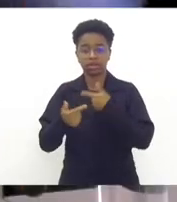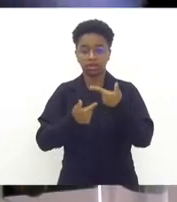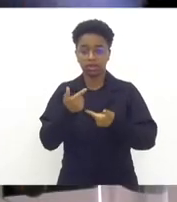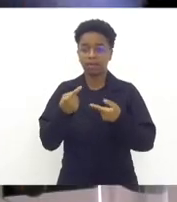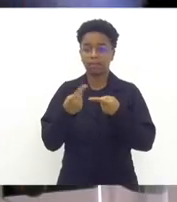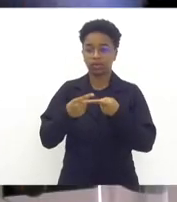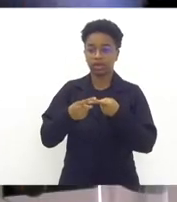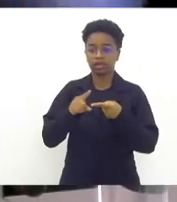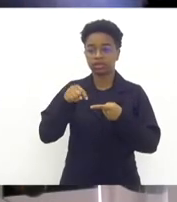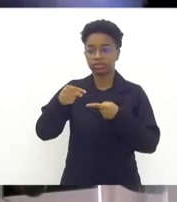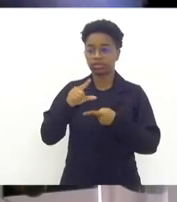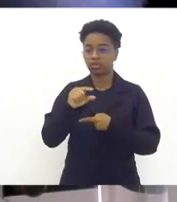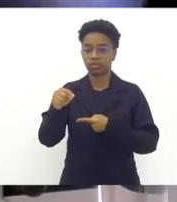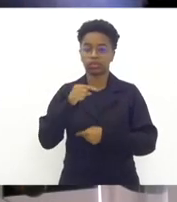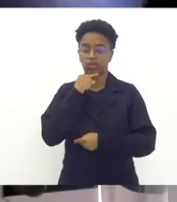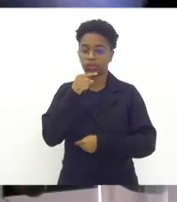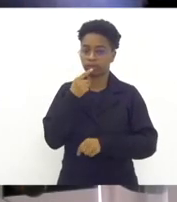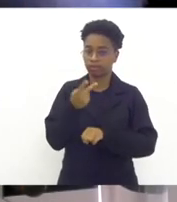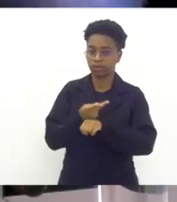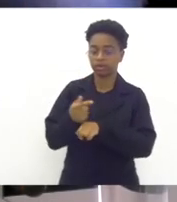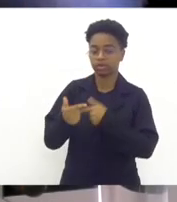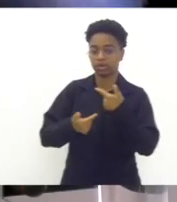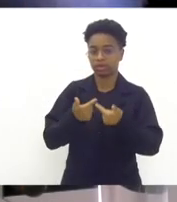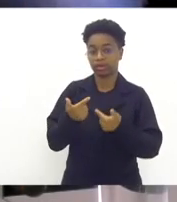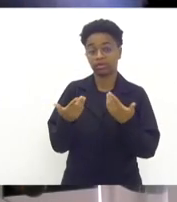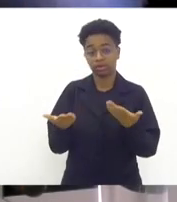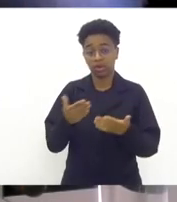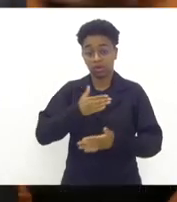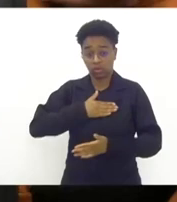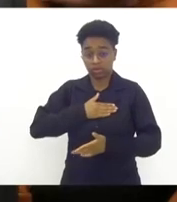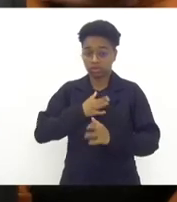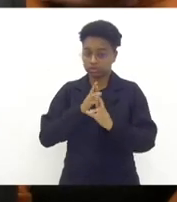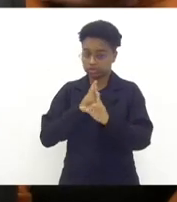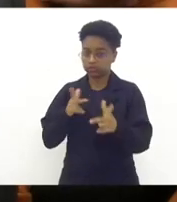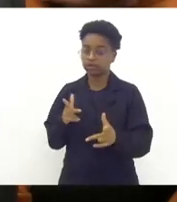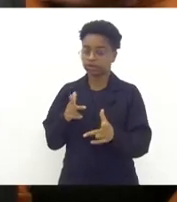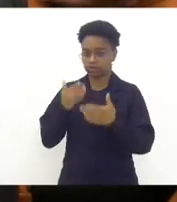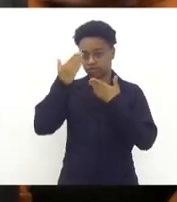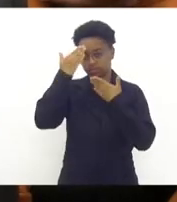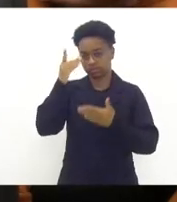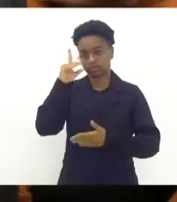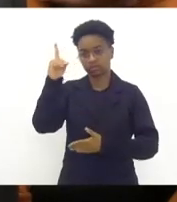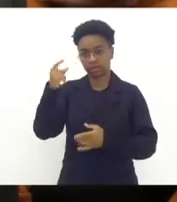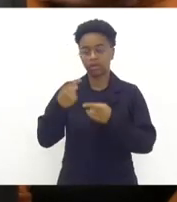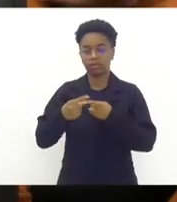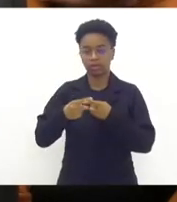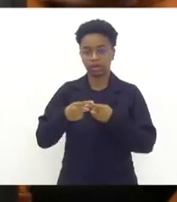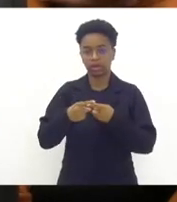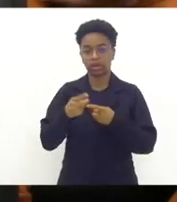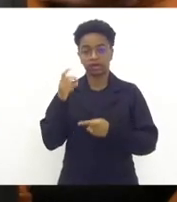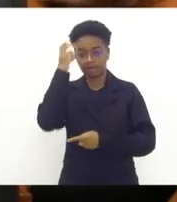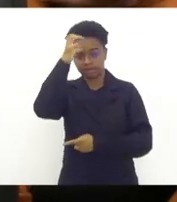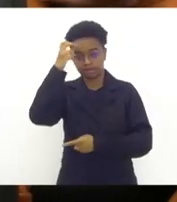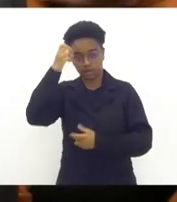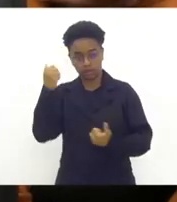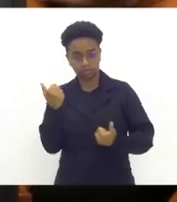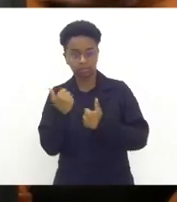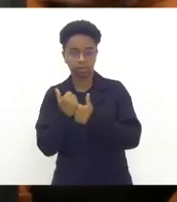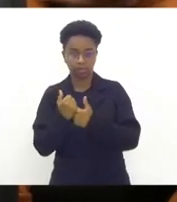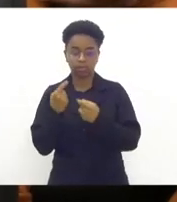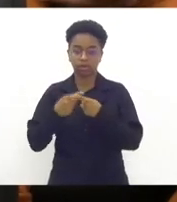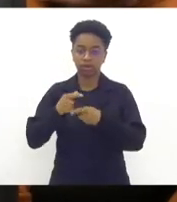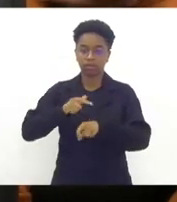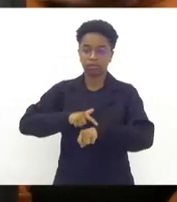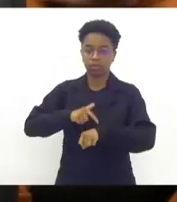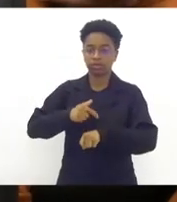não conseguiu procurar. E comigo, graças a Deus, foi diferente. Eu tive o apoio da Verônica, que quando eu saí ela me deu